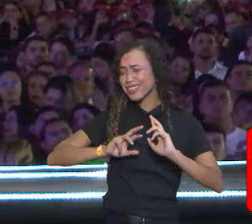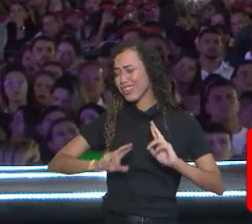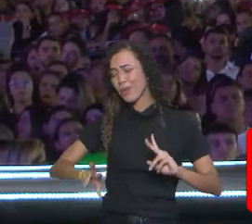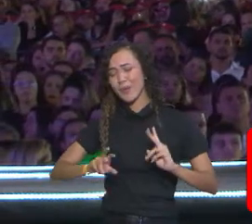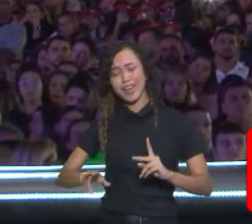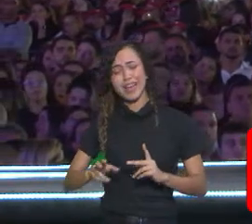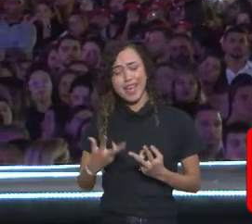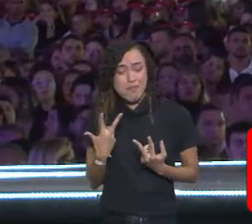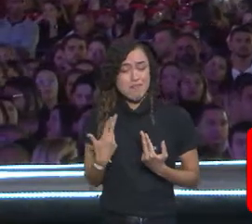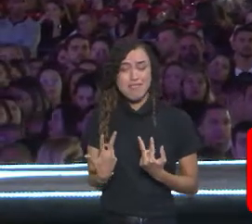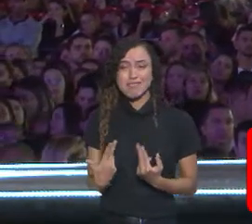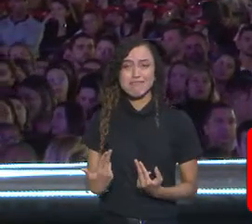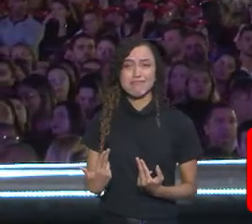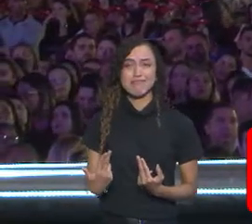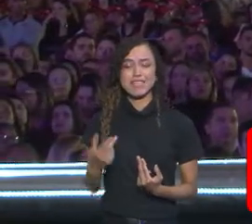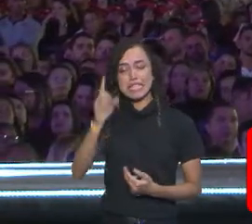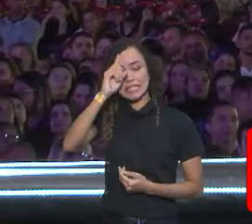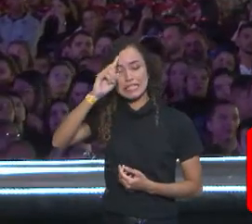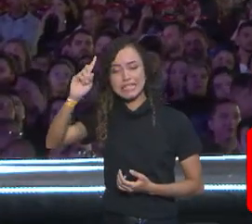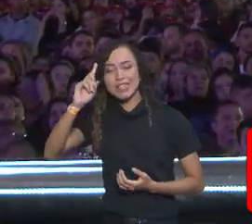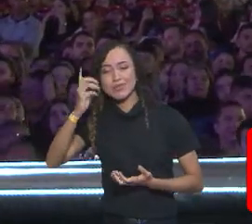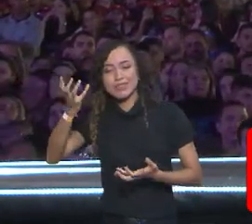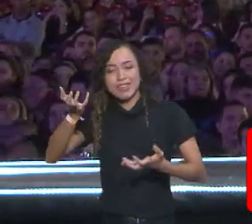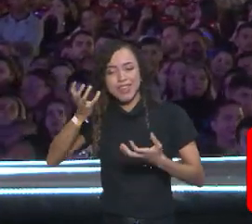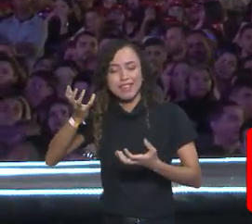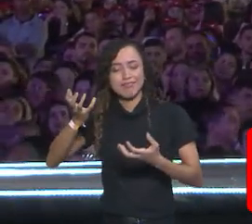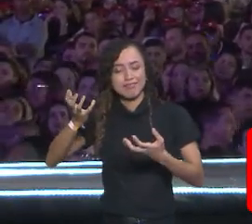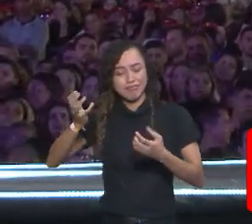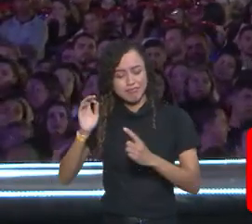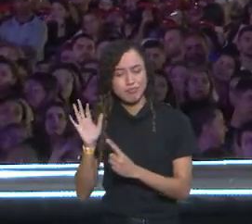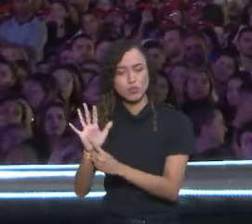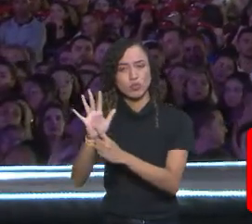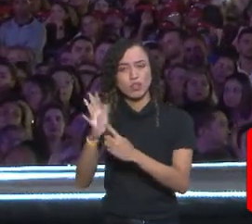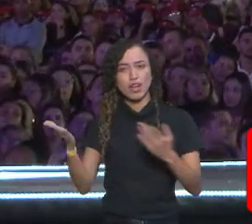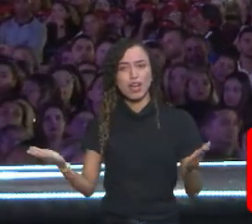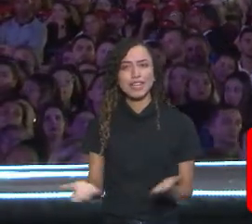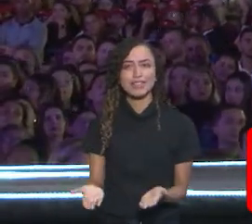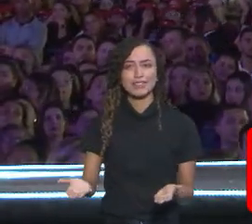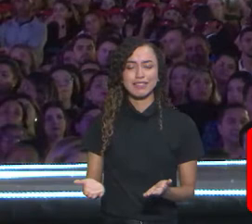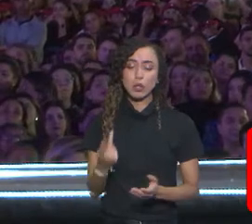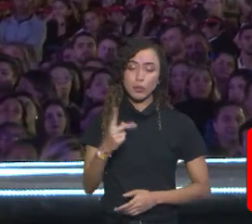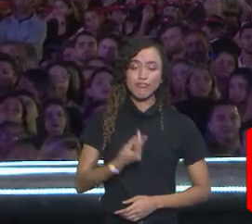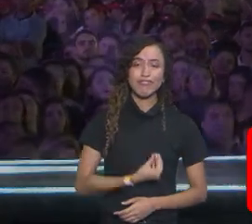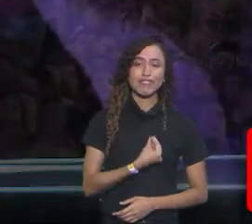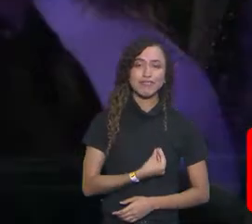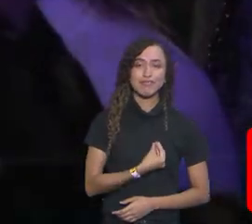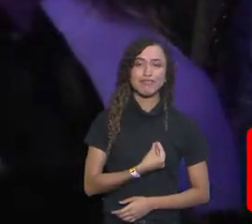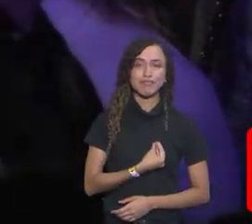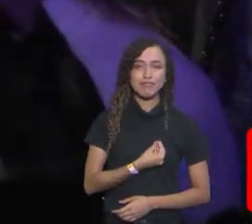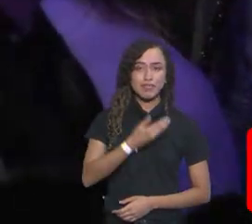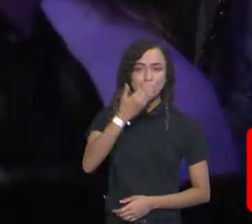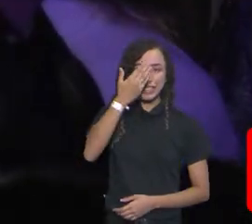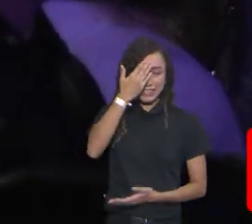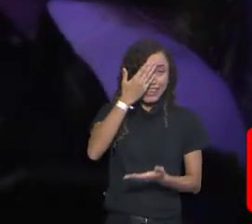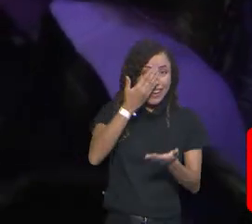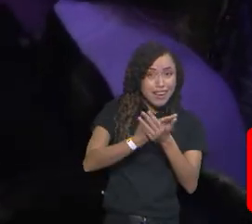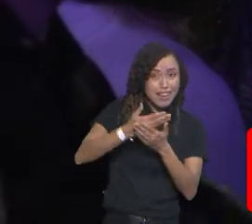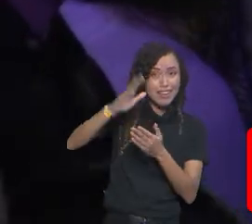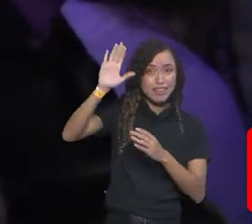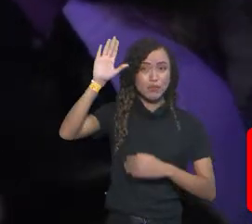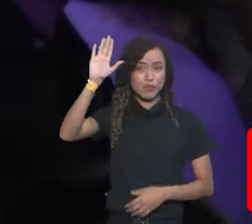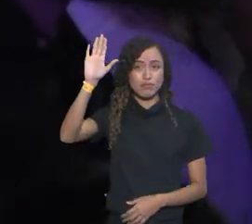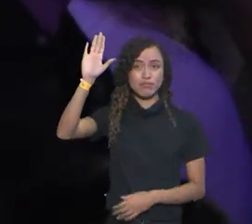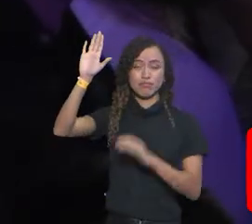Deus há de ser manifestado aqui nesse lugar na tua vida se você crer você vai levantar a sua mão